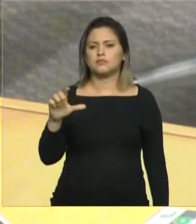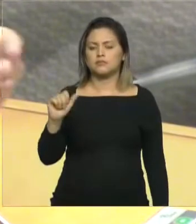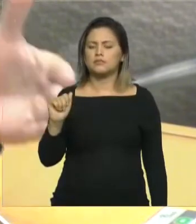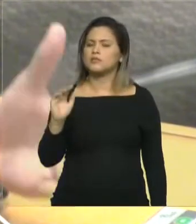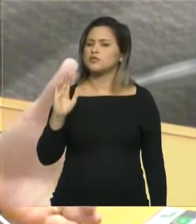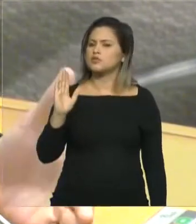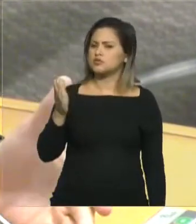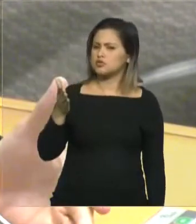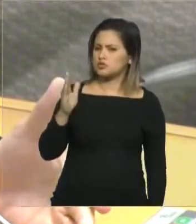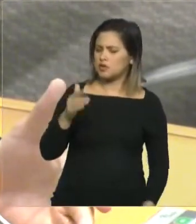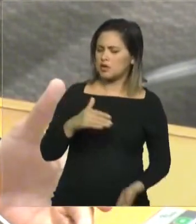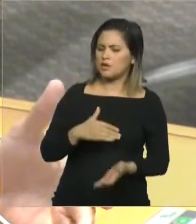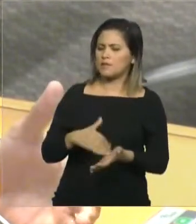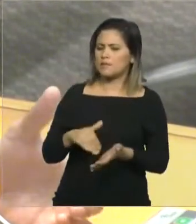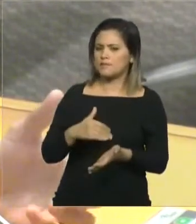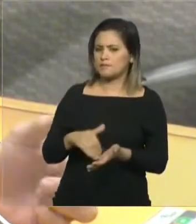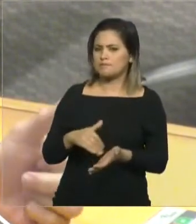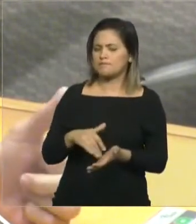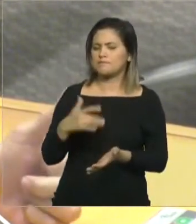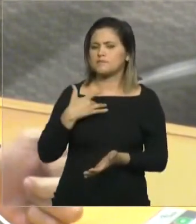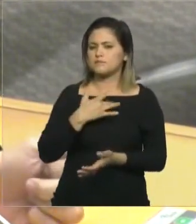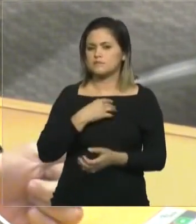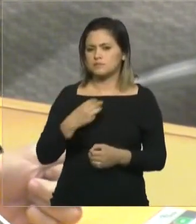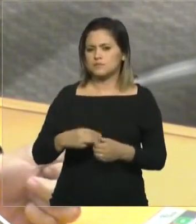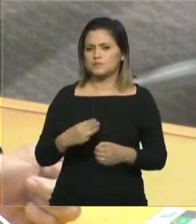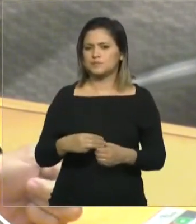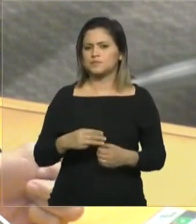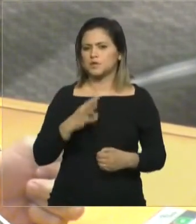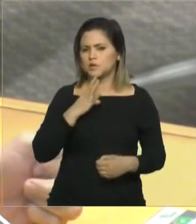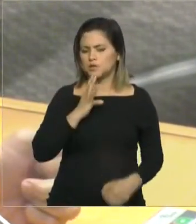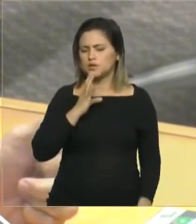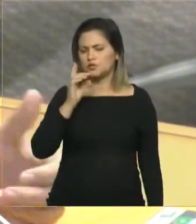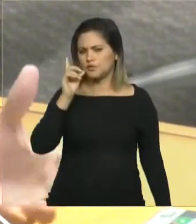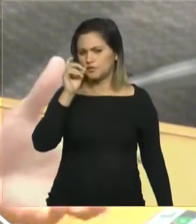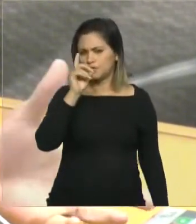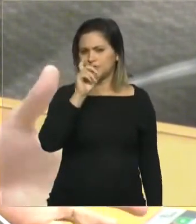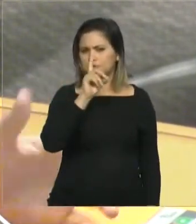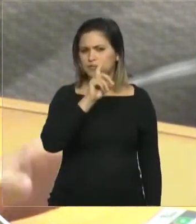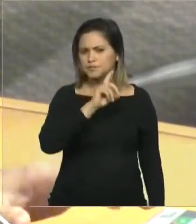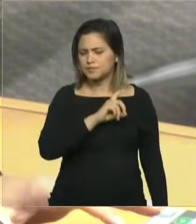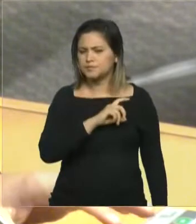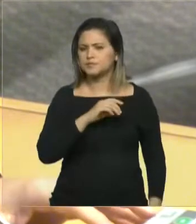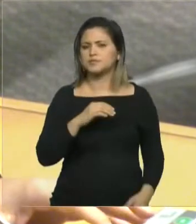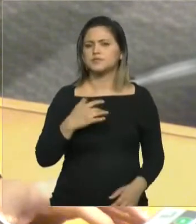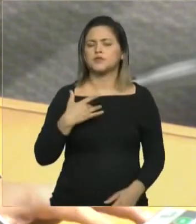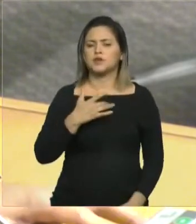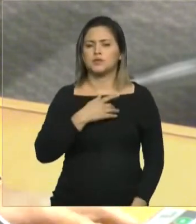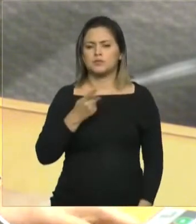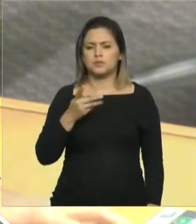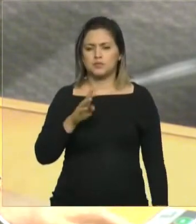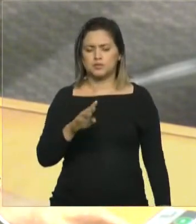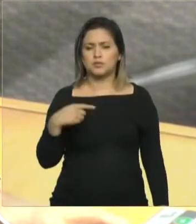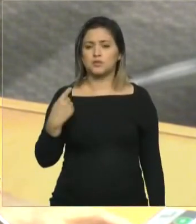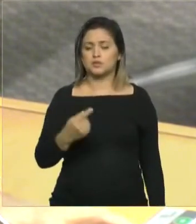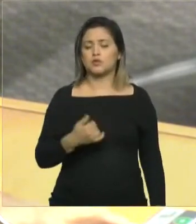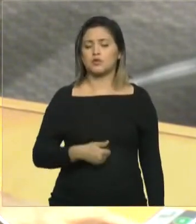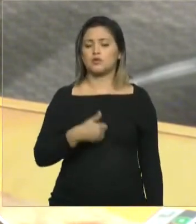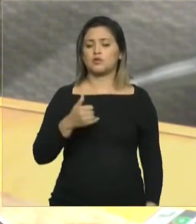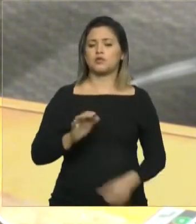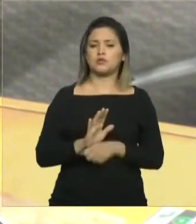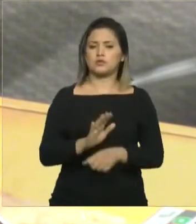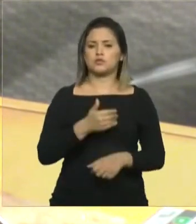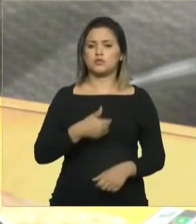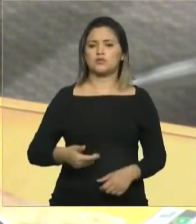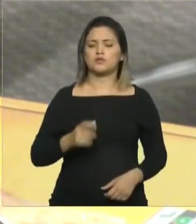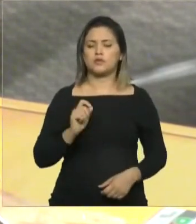como é difícil você fazer a saúde pública hoje funcionar a contento, e a gente fica muito orgulhoso de ajudar um governo que sempre